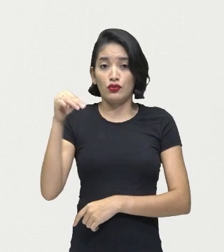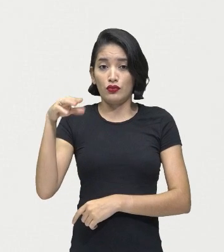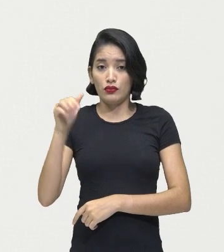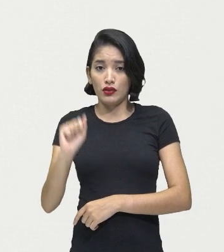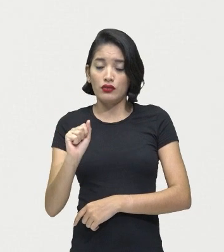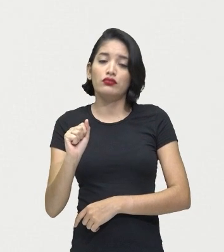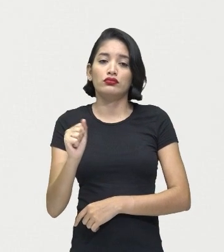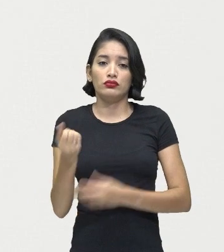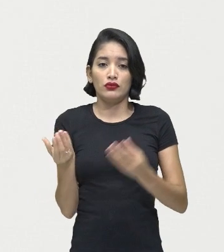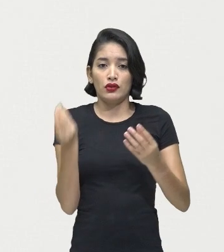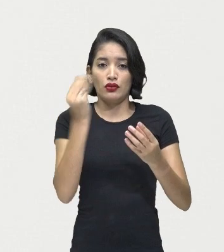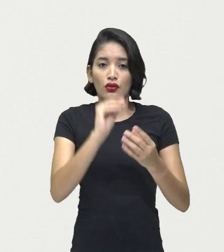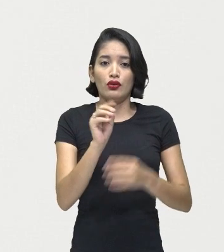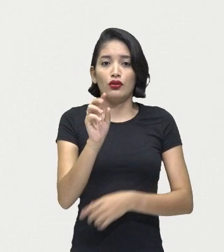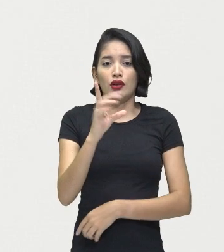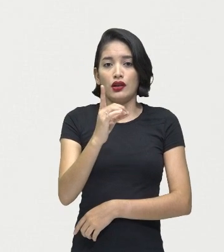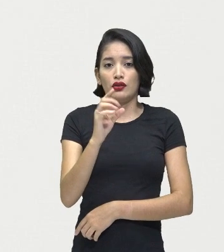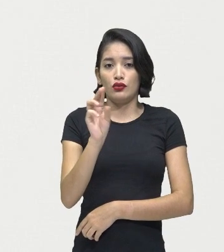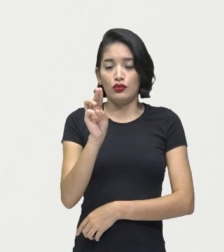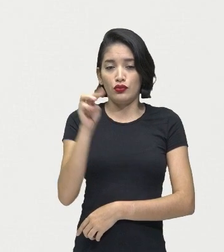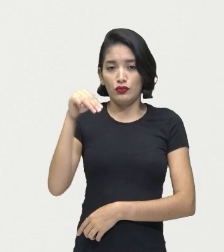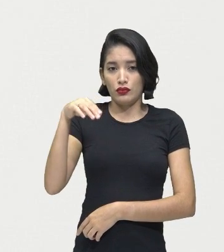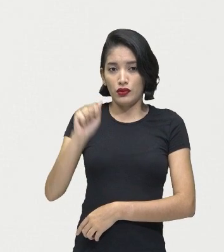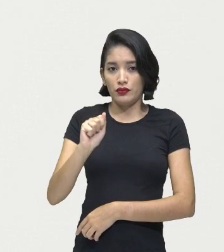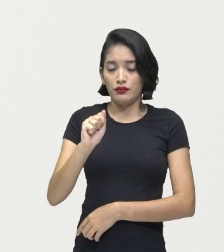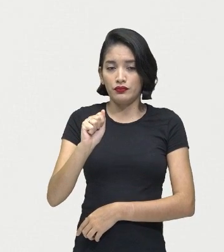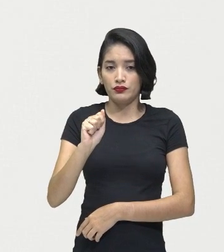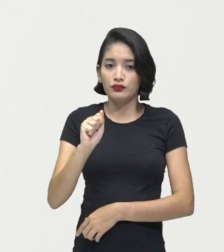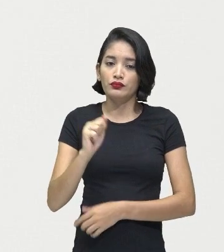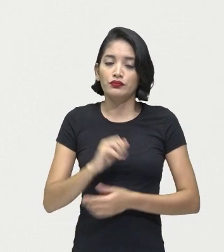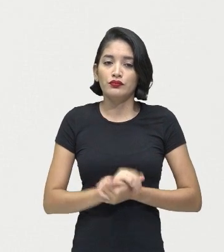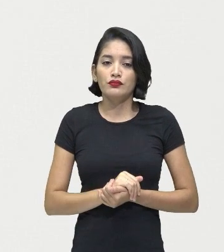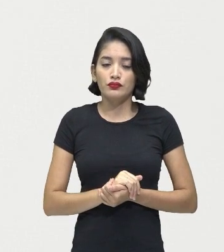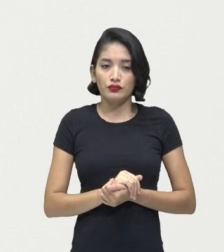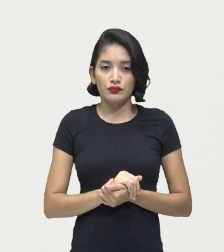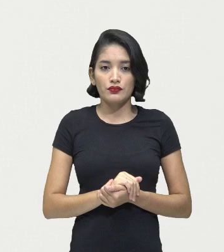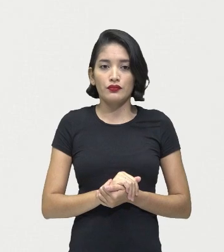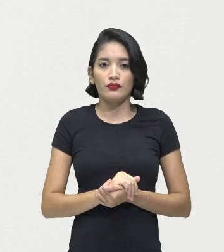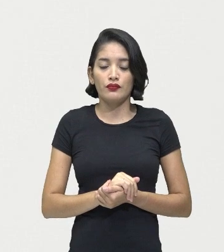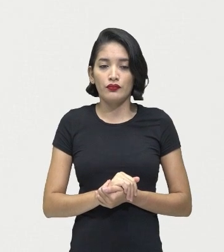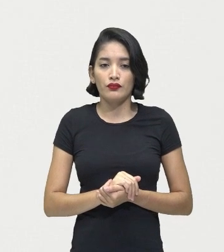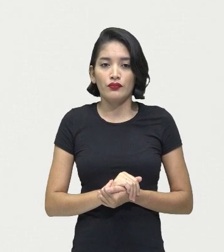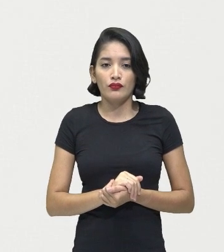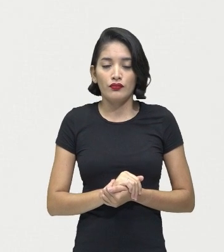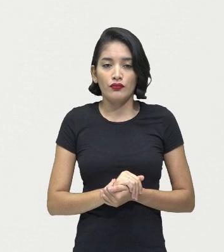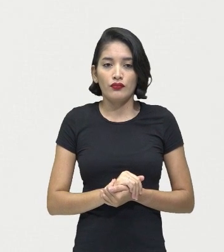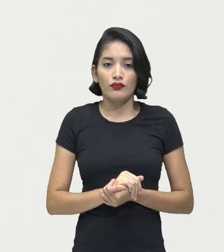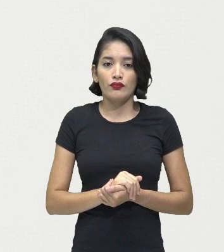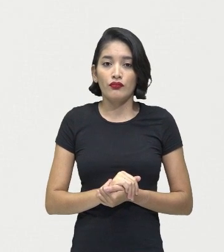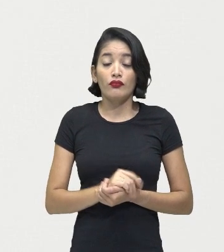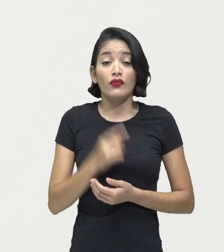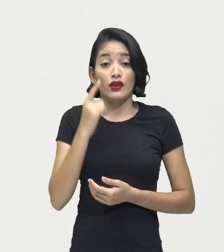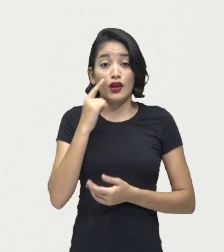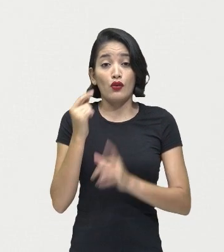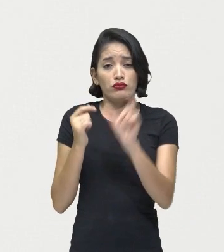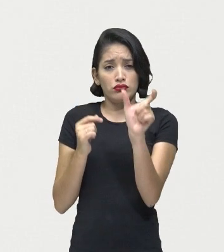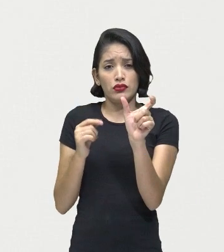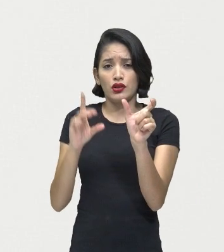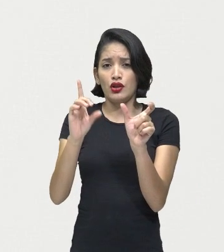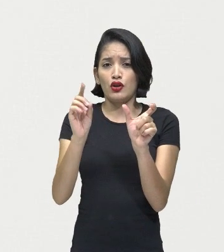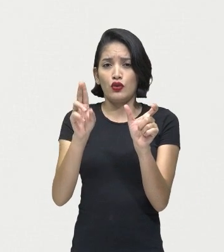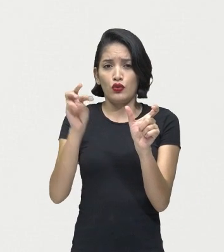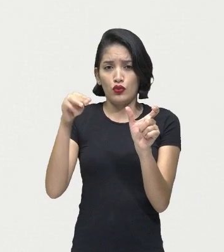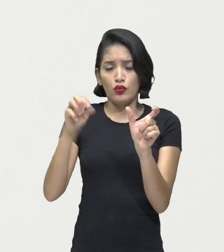duma, tá? Se eu quiser falar de uma, tá correto? Sim, está correto. Mas essa formação aqui também